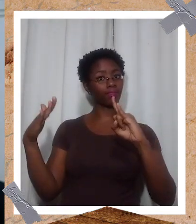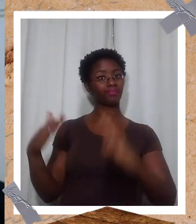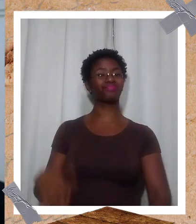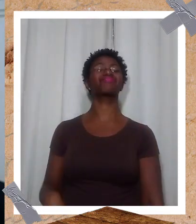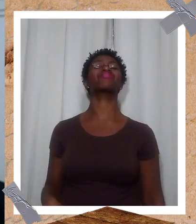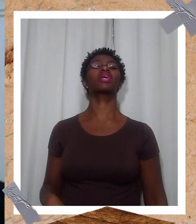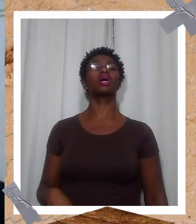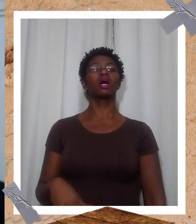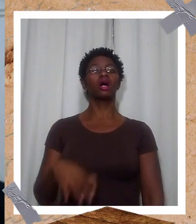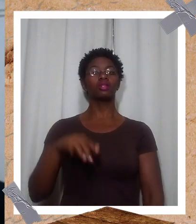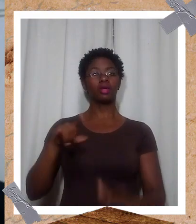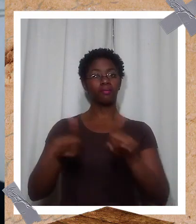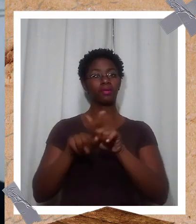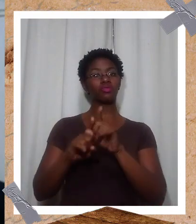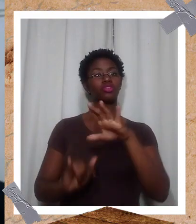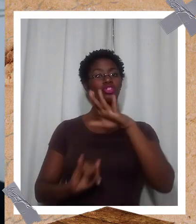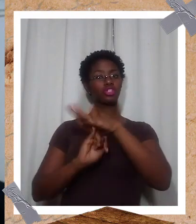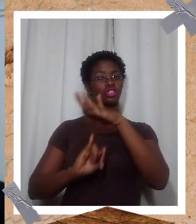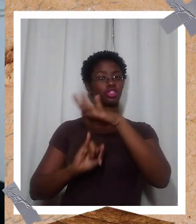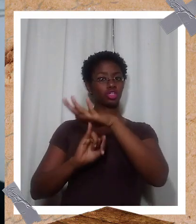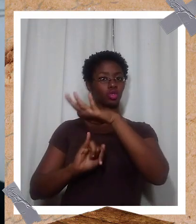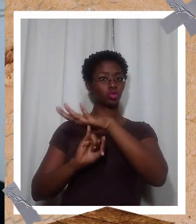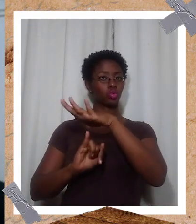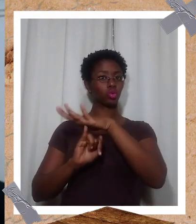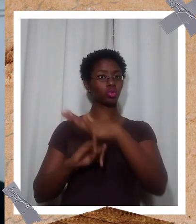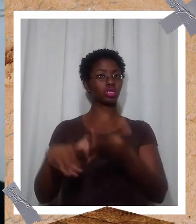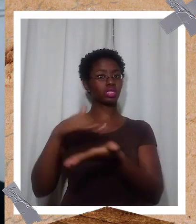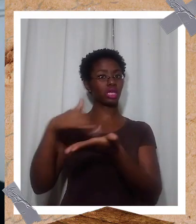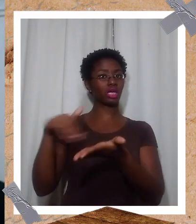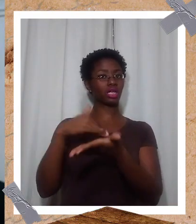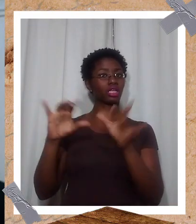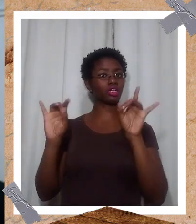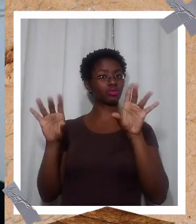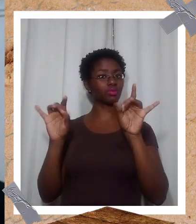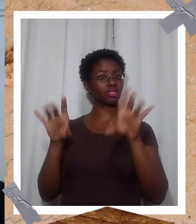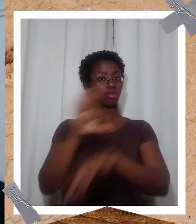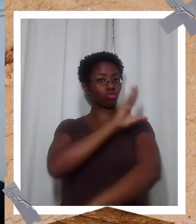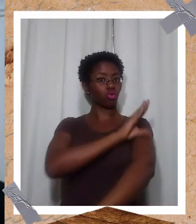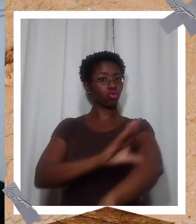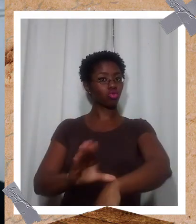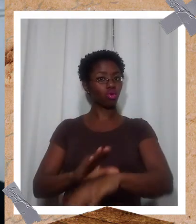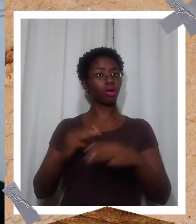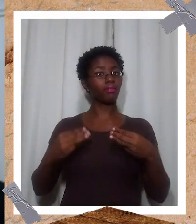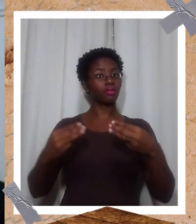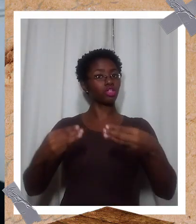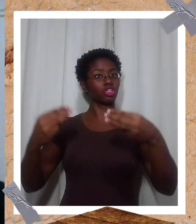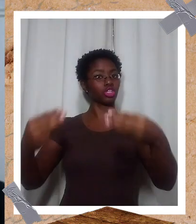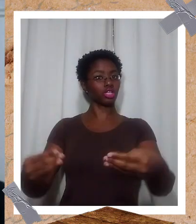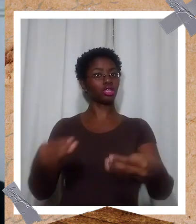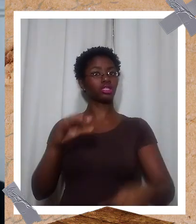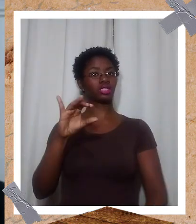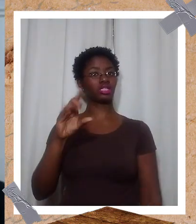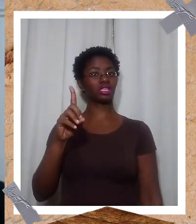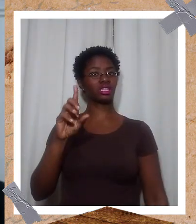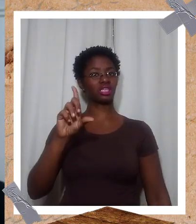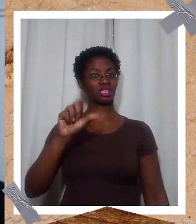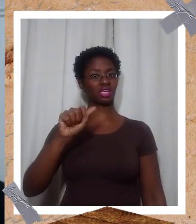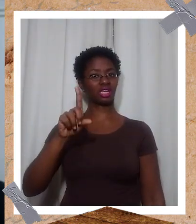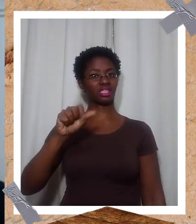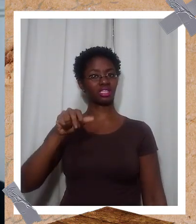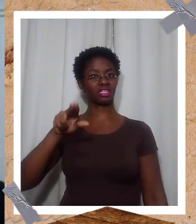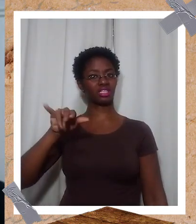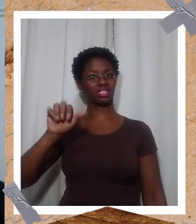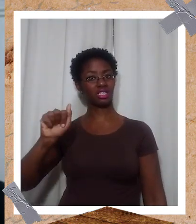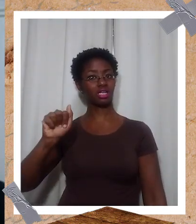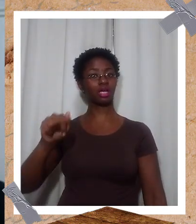Realização, Instituto, Secretaria Especial de Cultura, Ministério da Cidadania e Pátria Amada